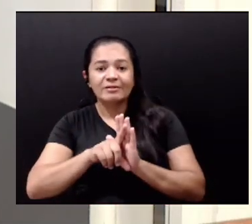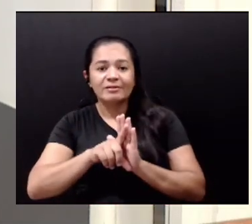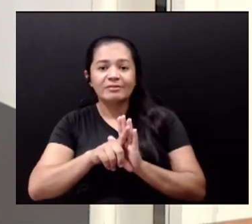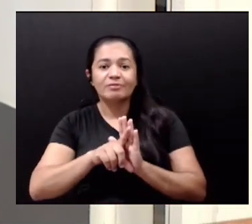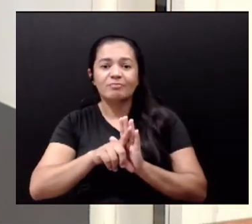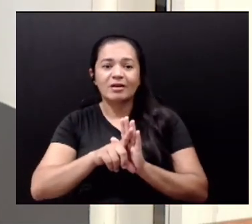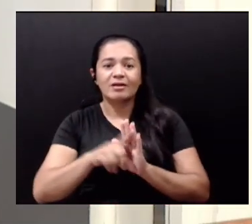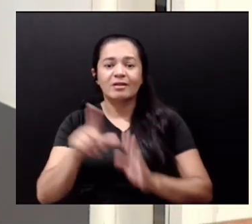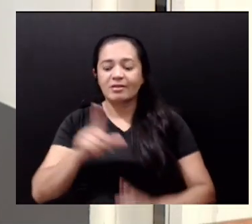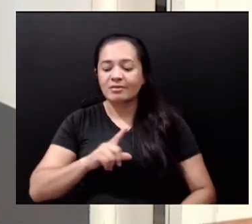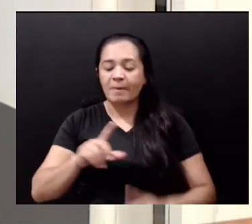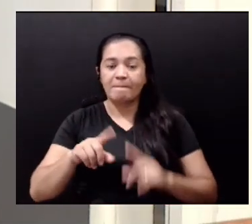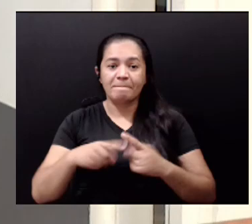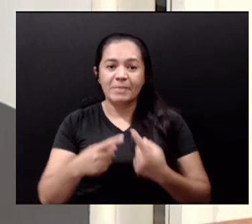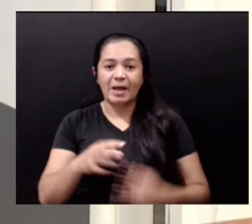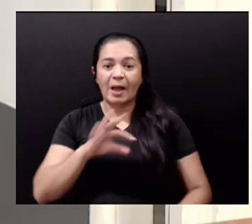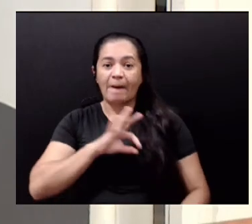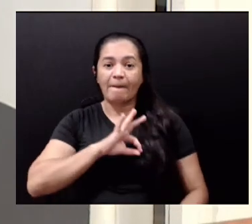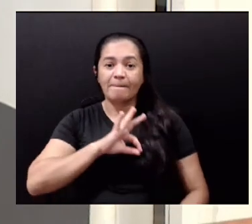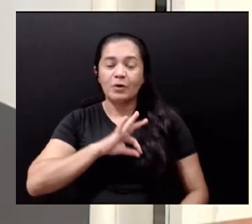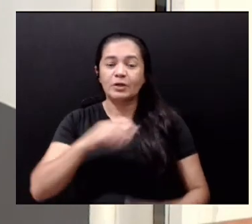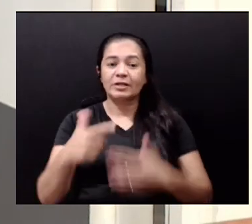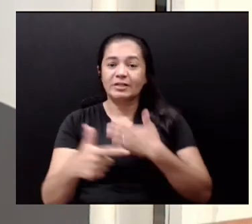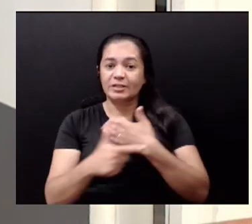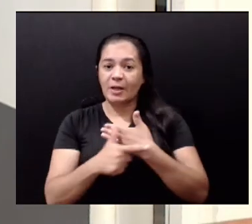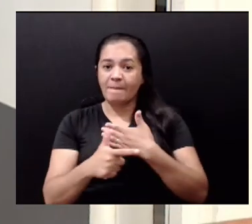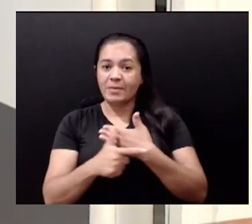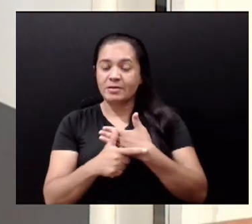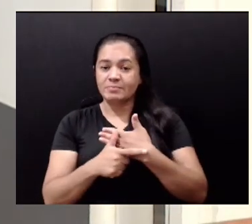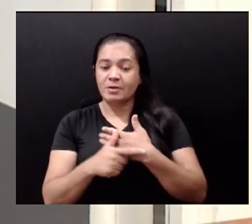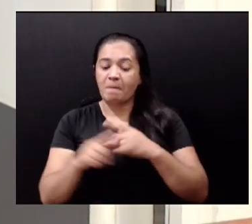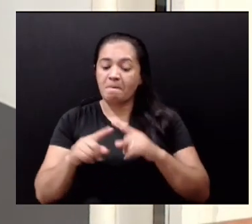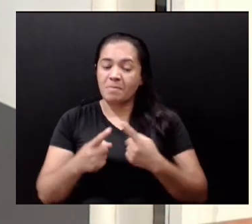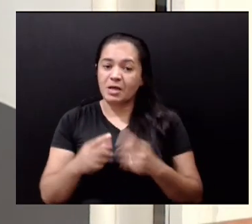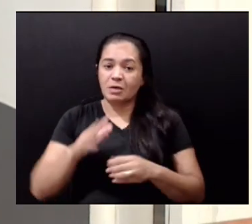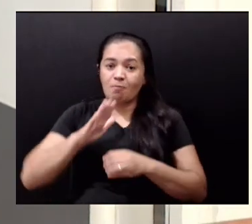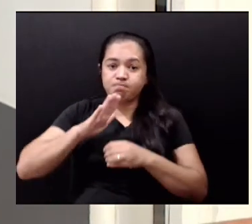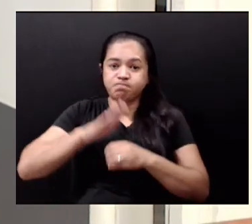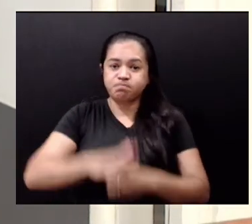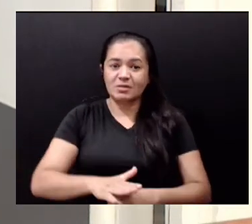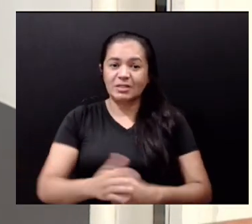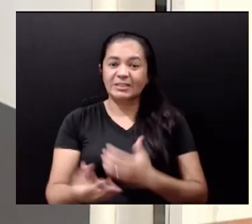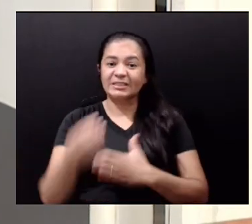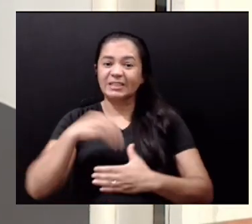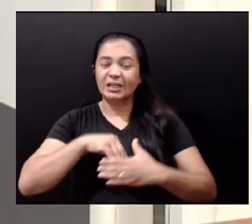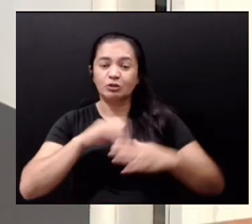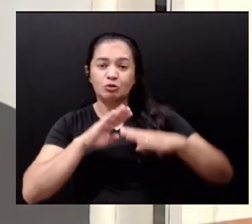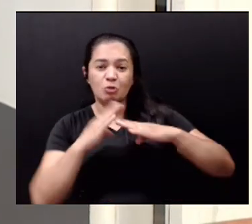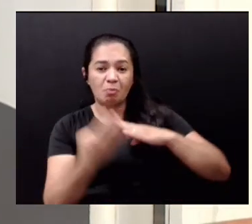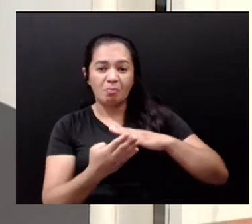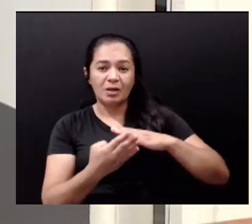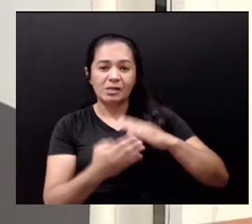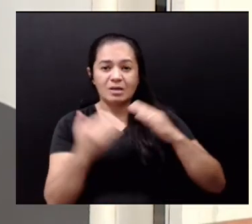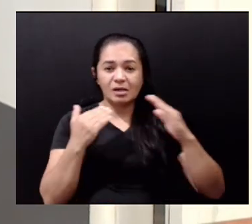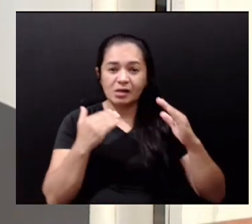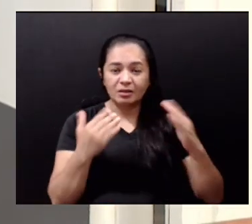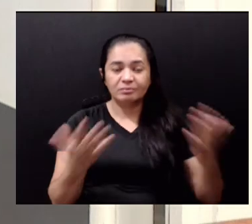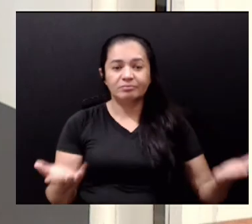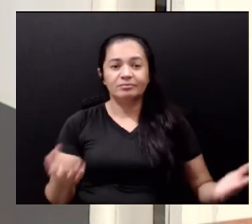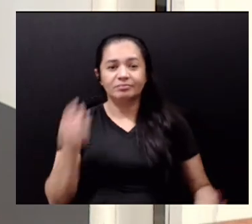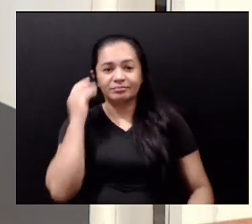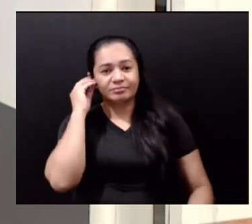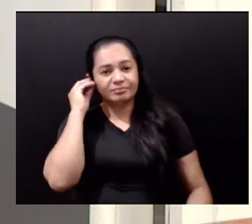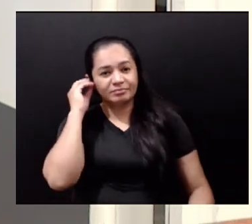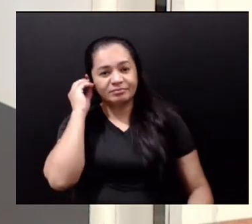exerce um papel que também é opressor dentro, né, dos bairros periféricos, essa não é uma saída tão viável,